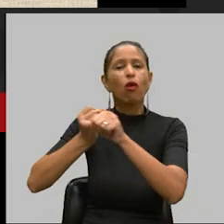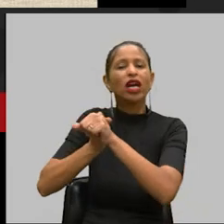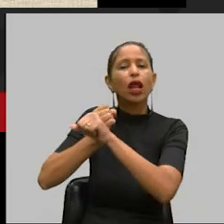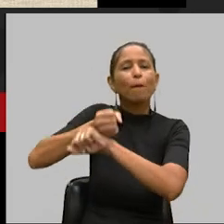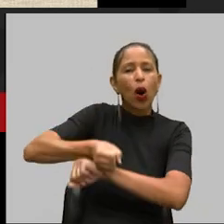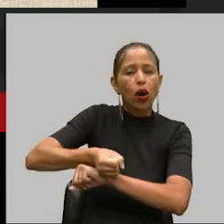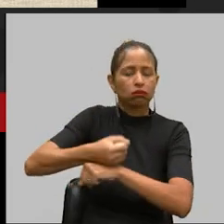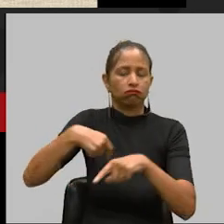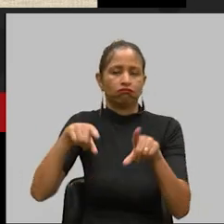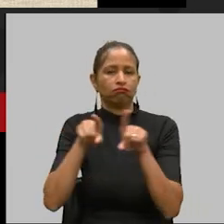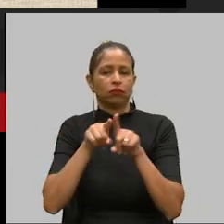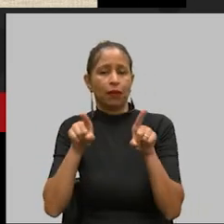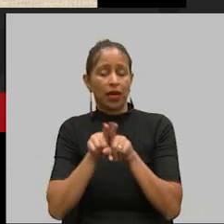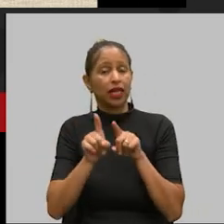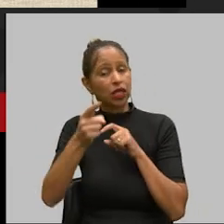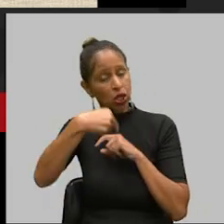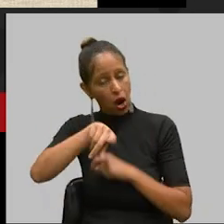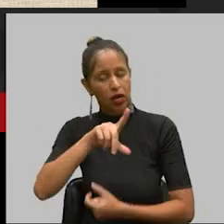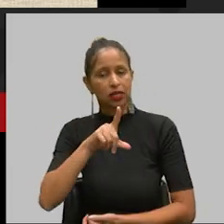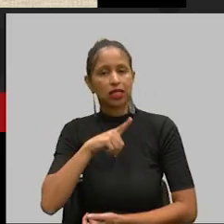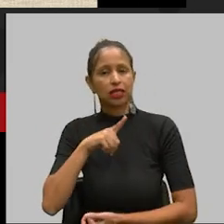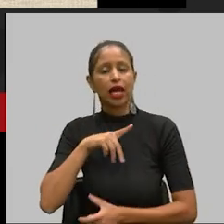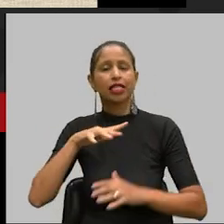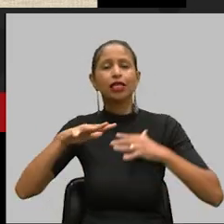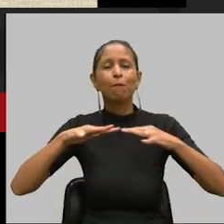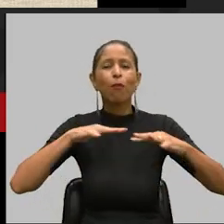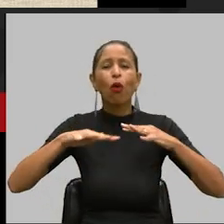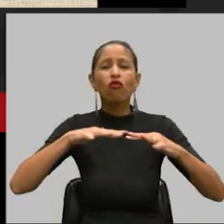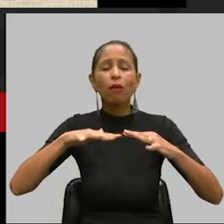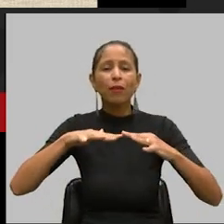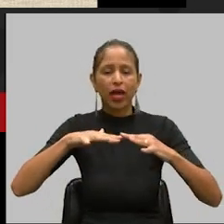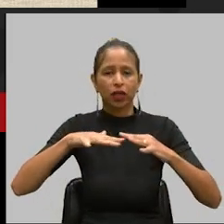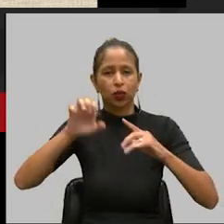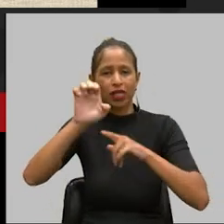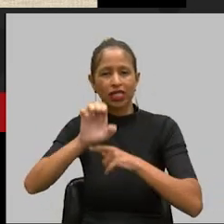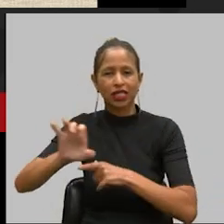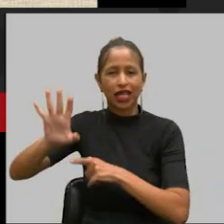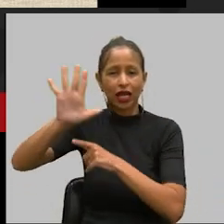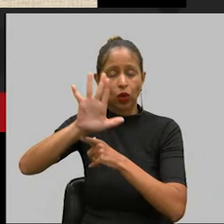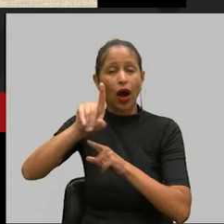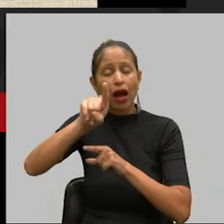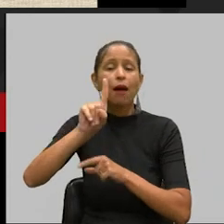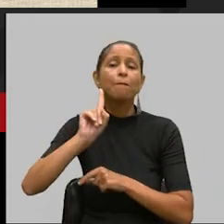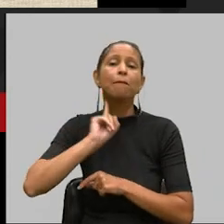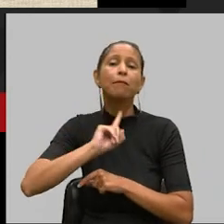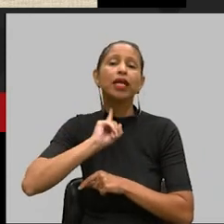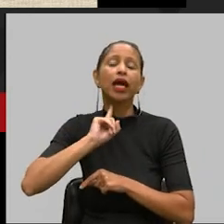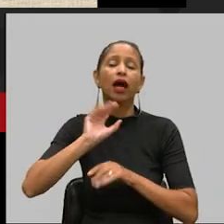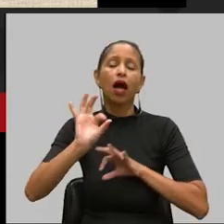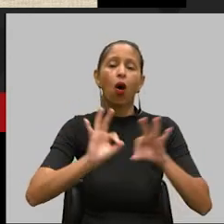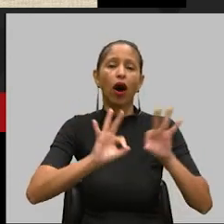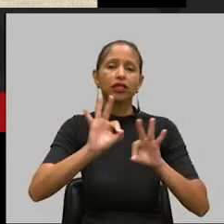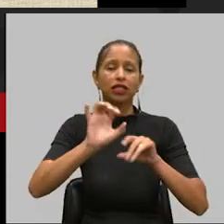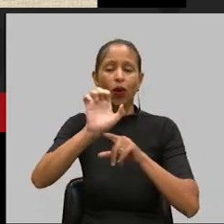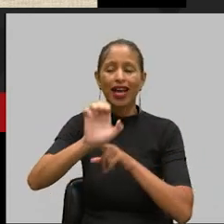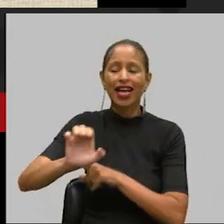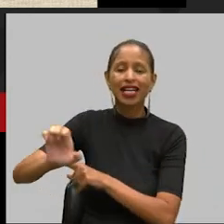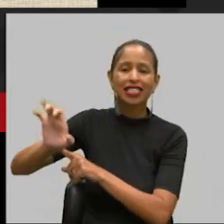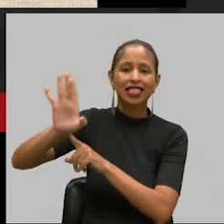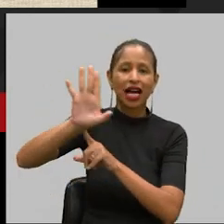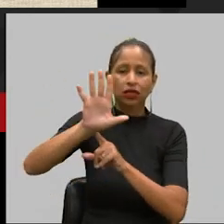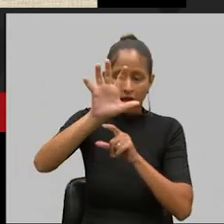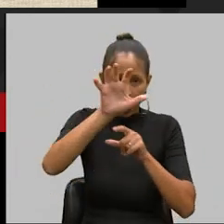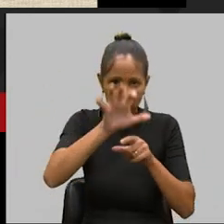né e a gente também tem movimentos que são estaduais a rede mineira é um movimento organizado Estadual você tem por